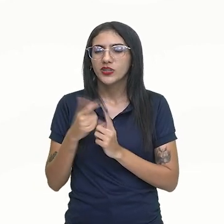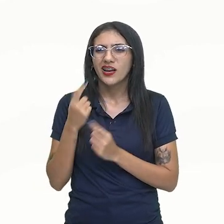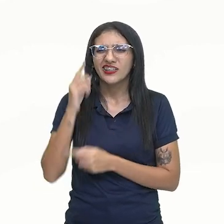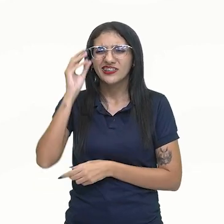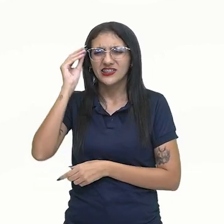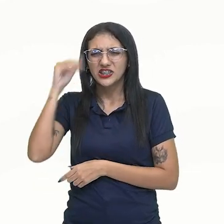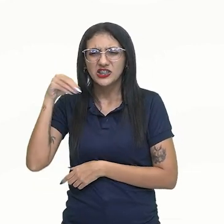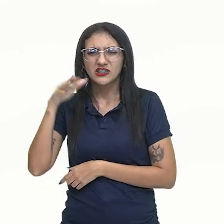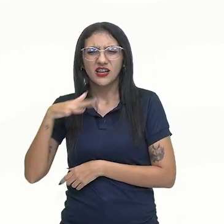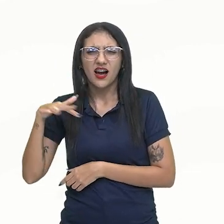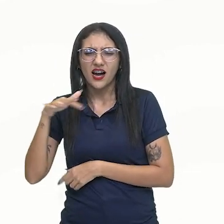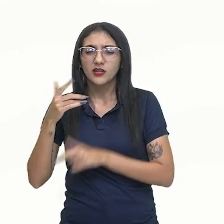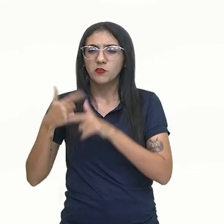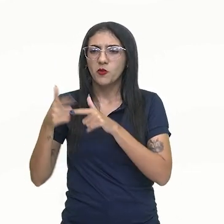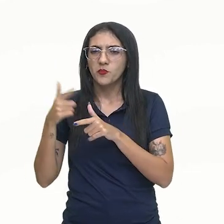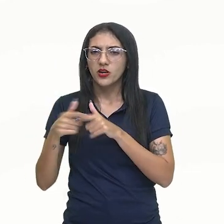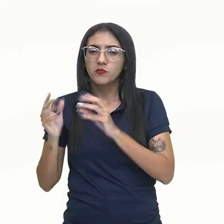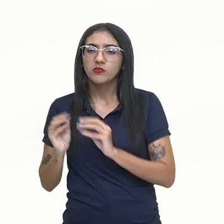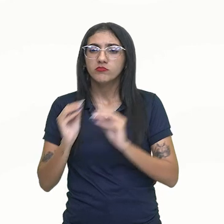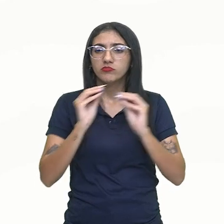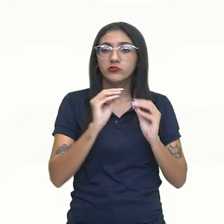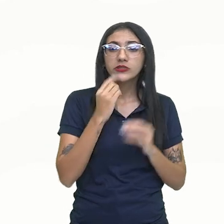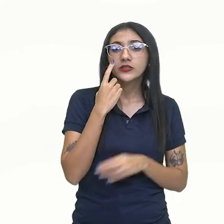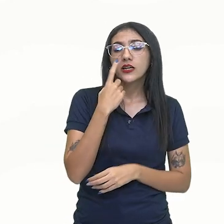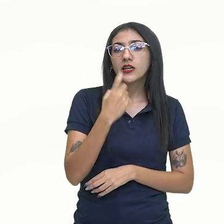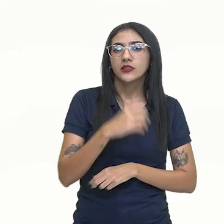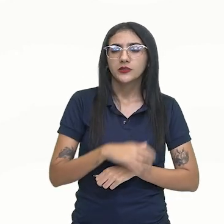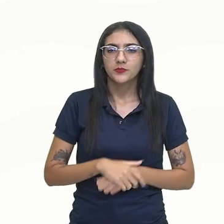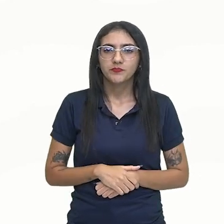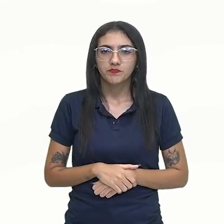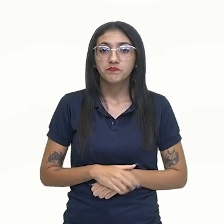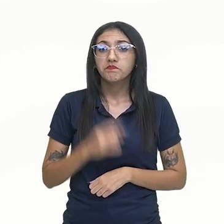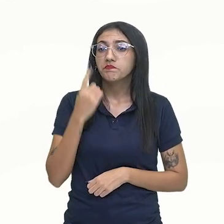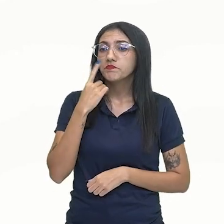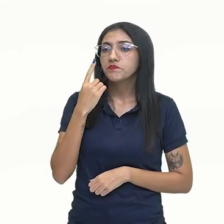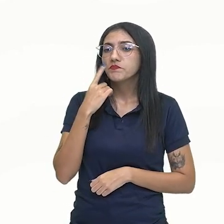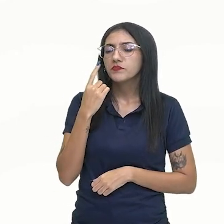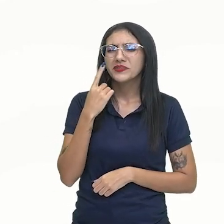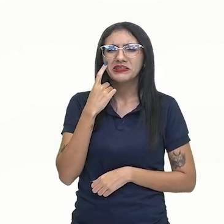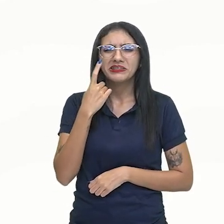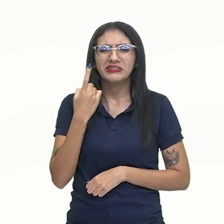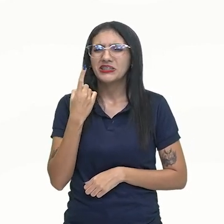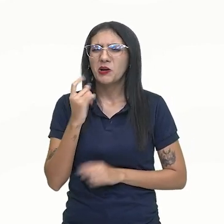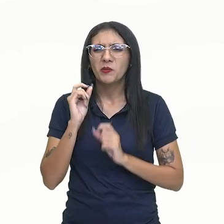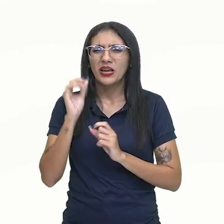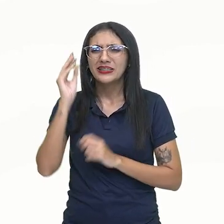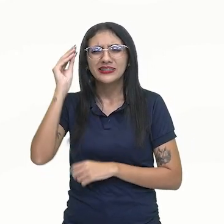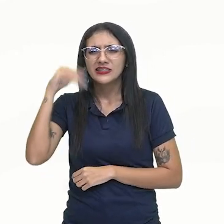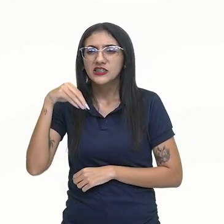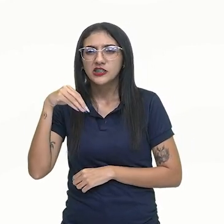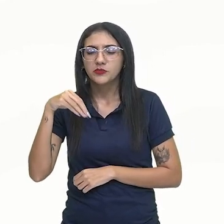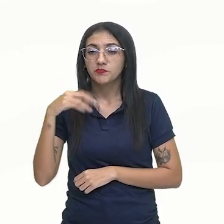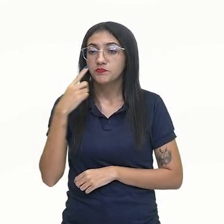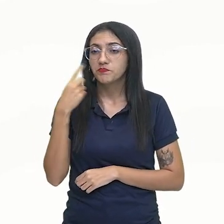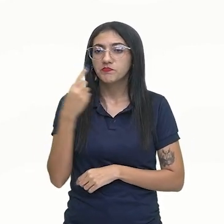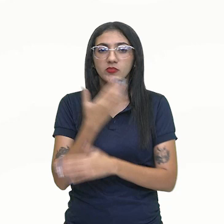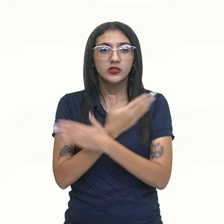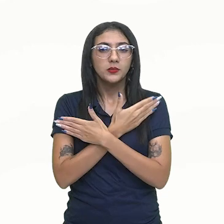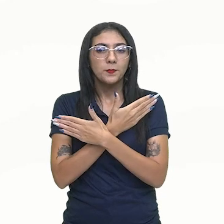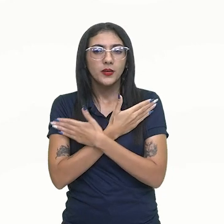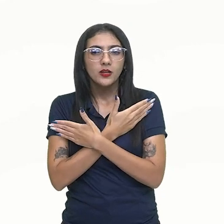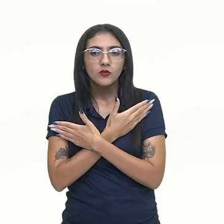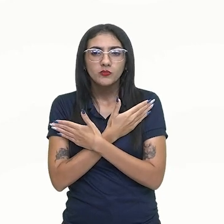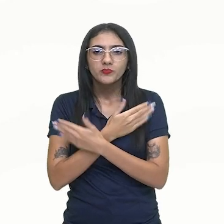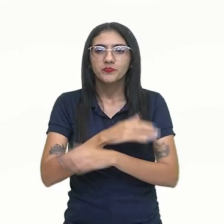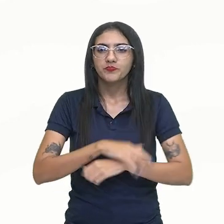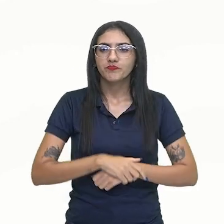fatores atrativos. Os repulsivos, a gente enumerou alguns para vocês. Aí, no caso, a gente tem o desemprego, temos também